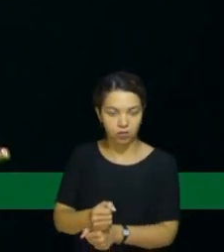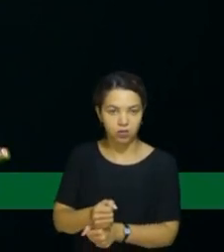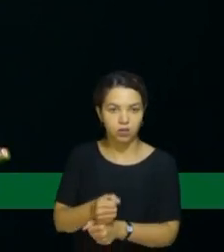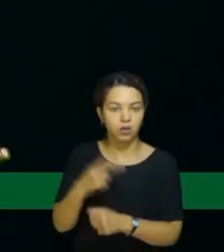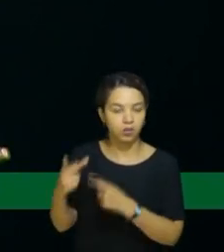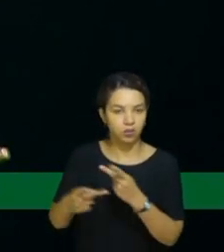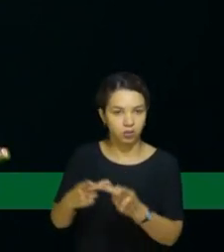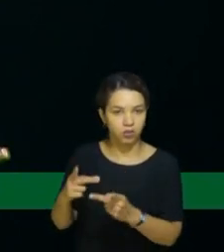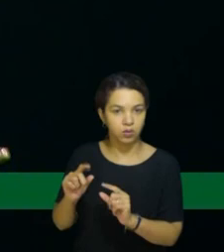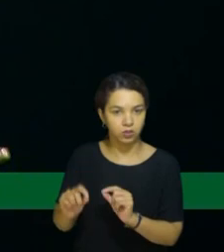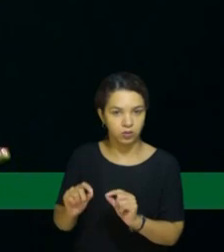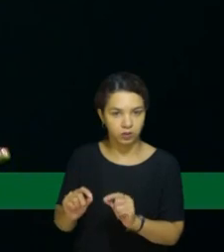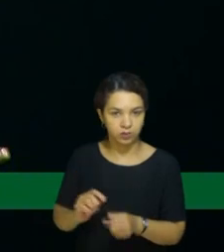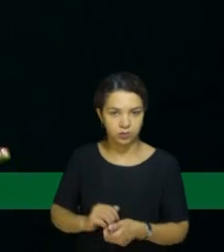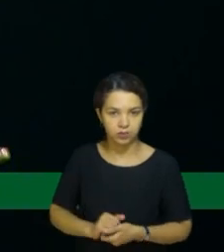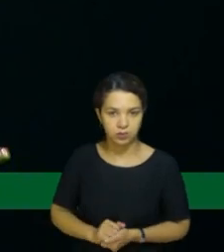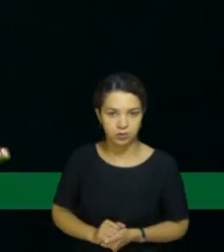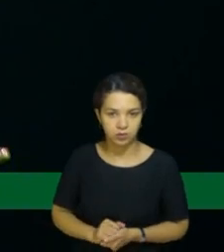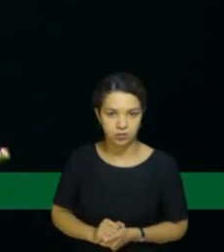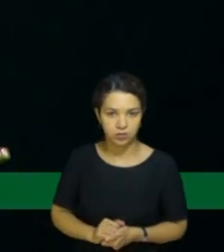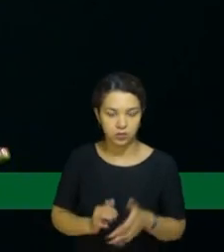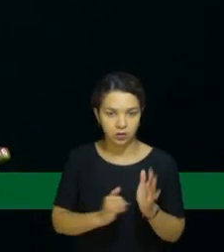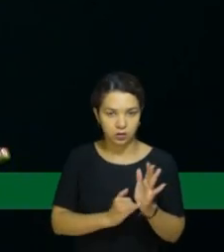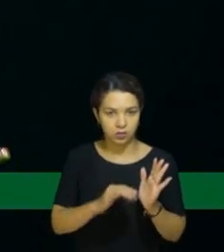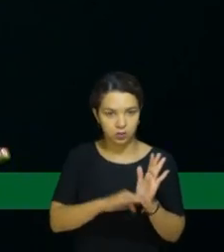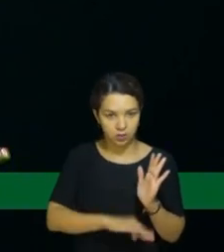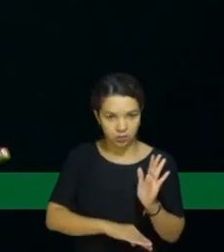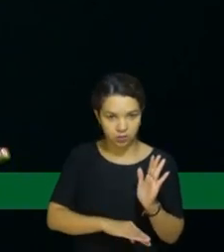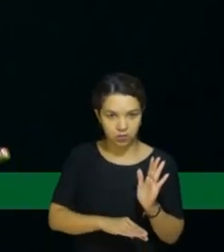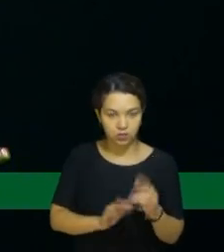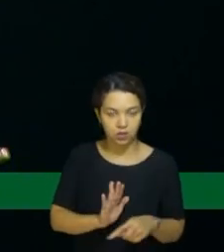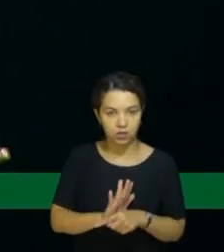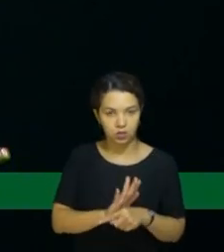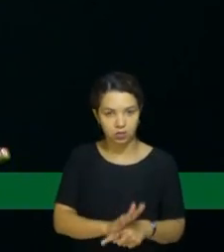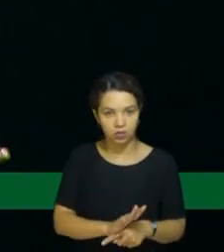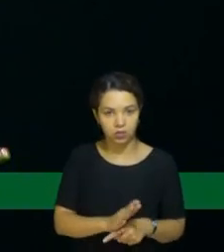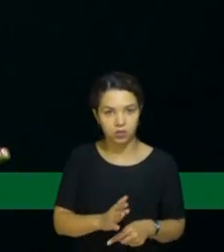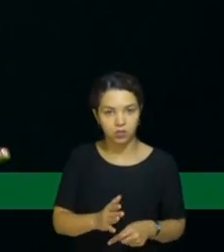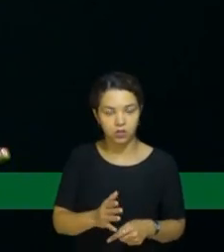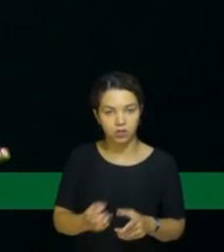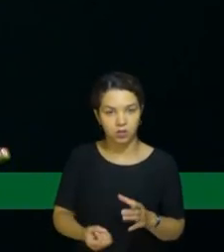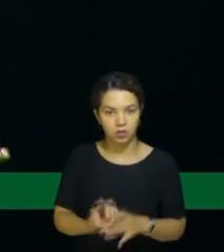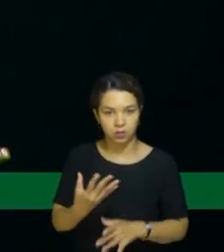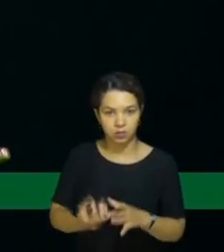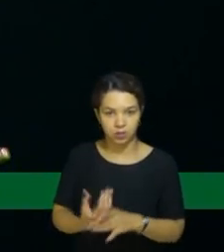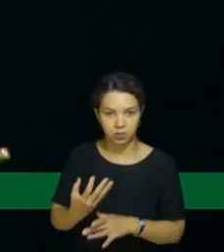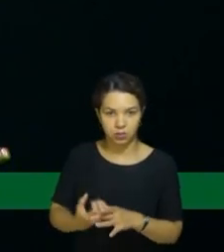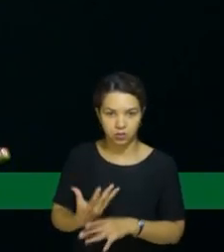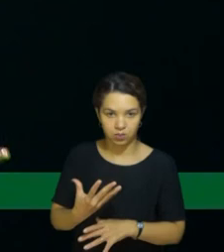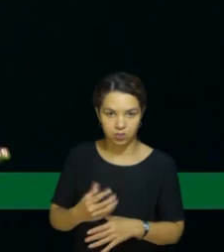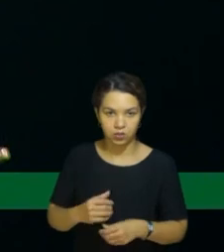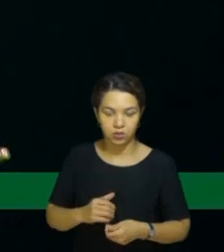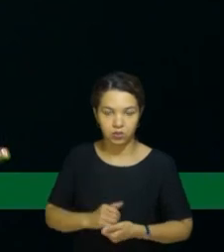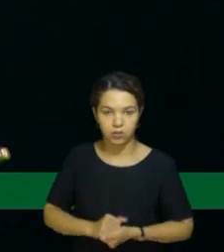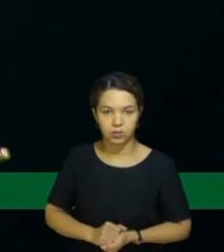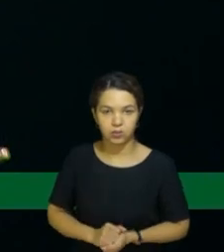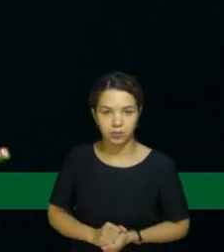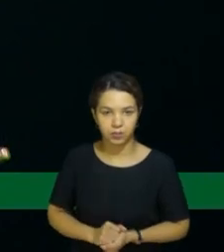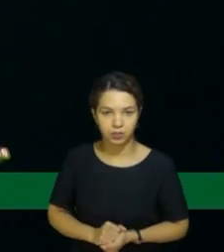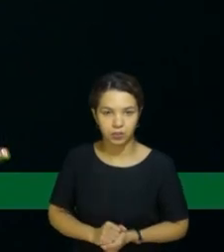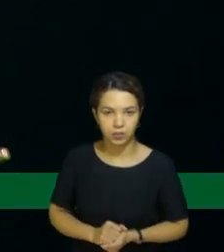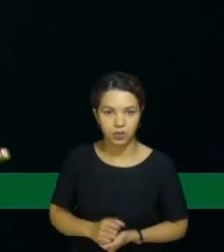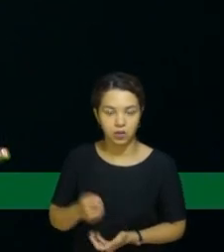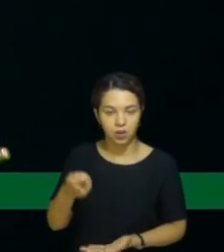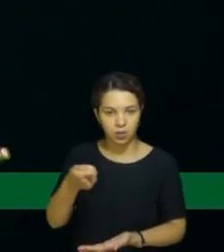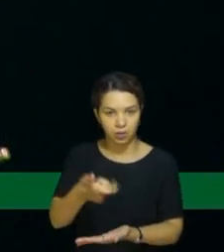tributária induz a implantação de parques Fabriz com elevada escala de produção dado que por definição o pagamento